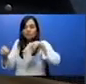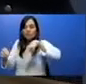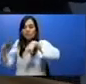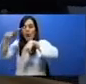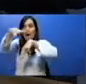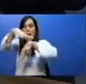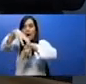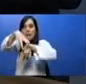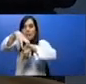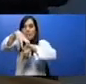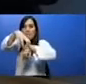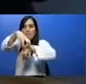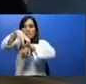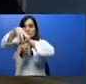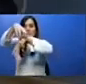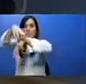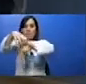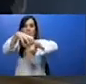aqui,